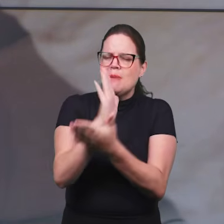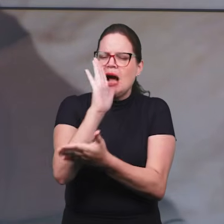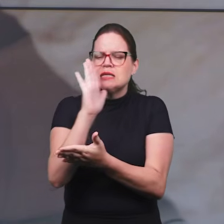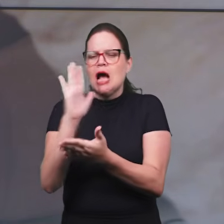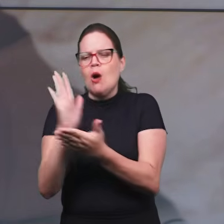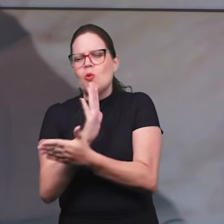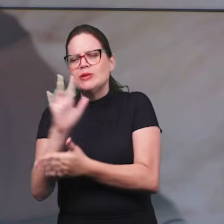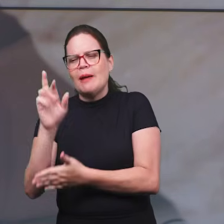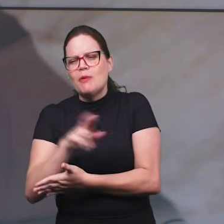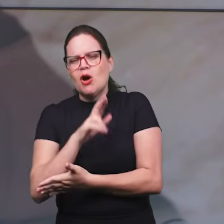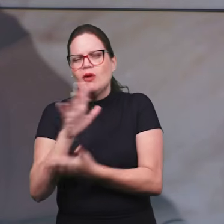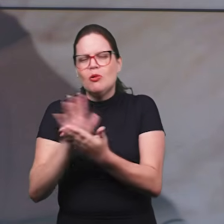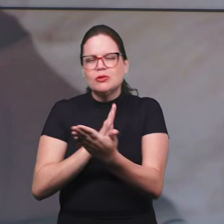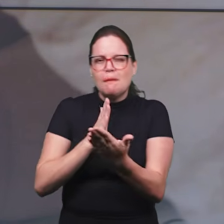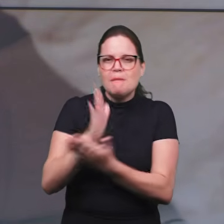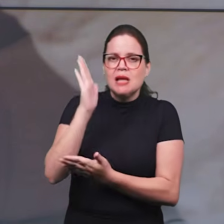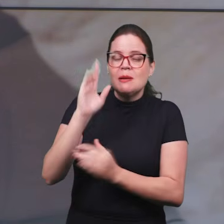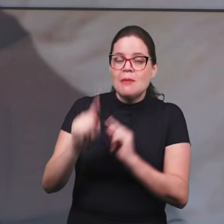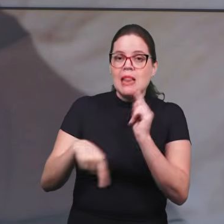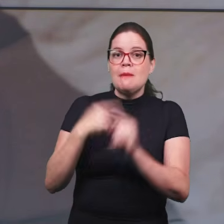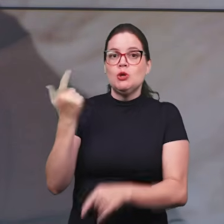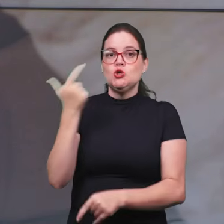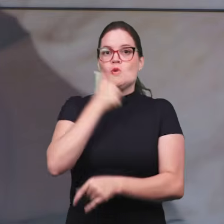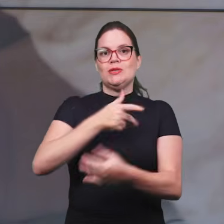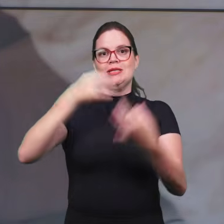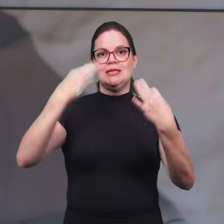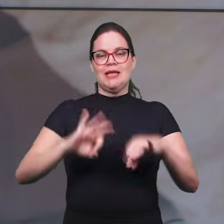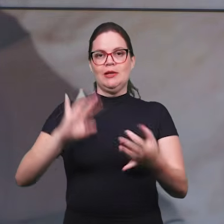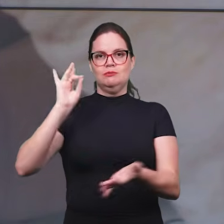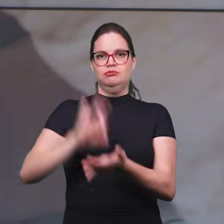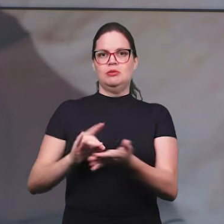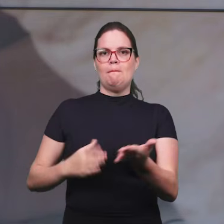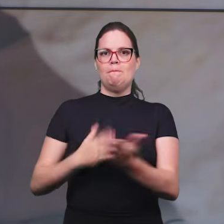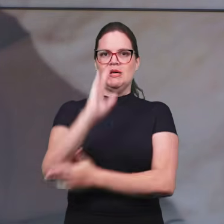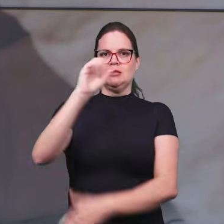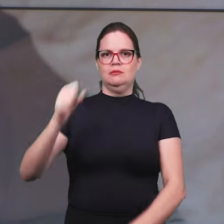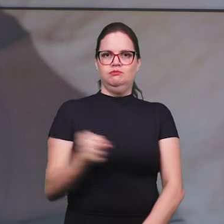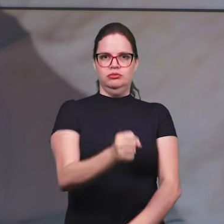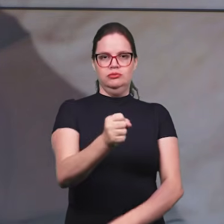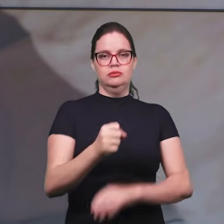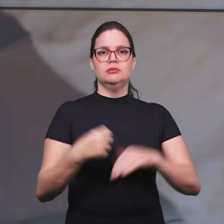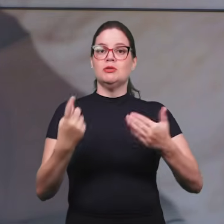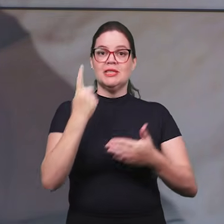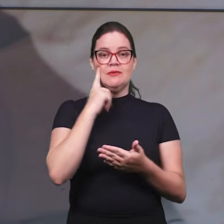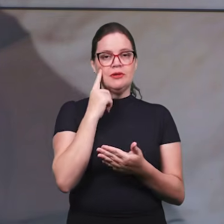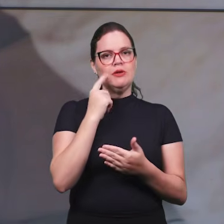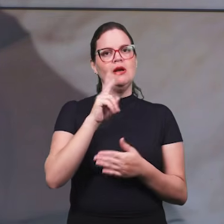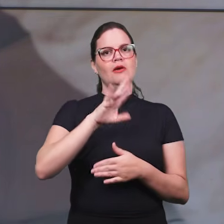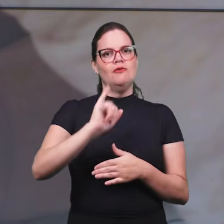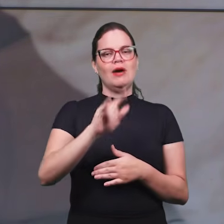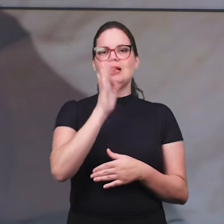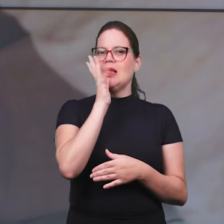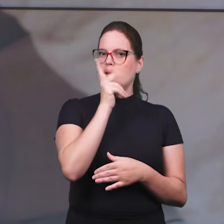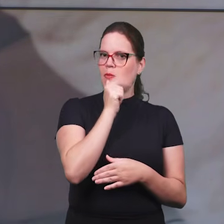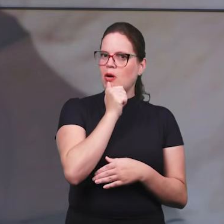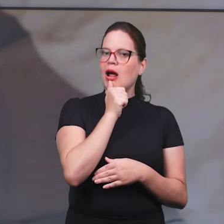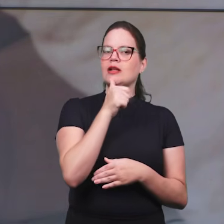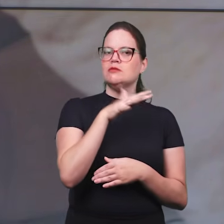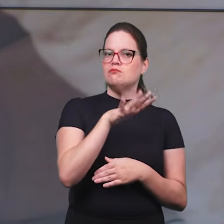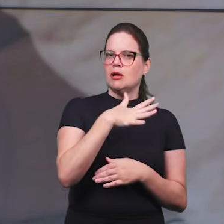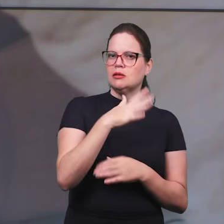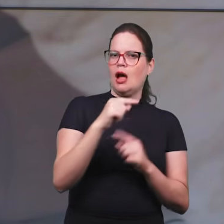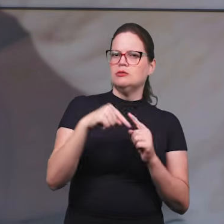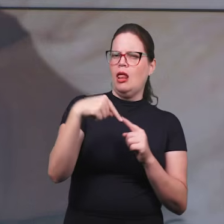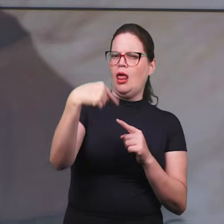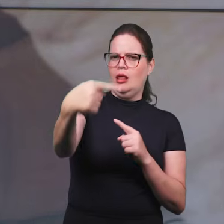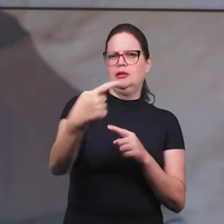aprovação chegar. Então você precisa entender isso, que muitas vezes o projeto é de médio para longo prazo.